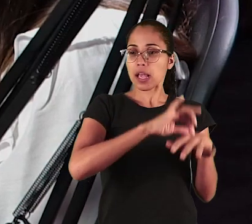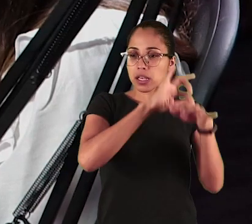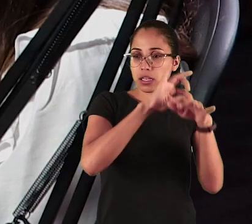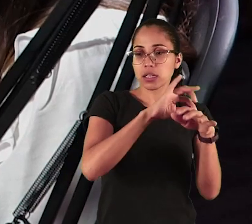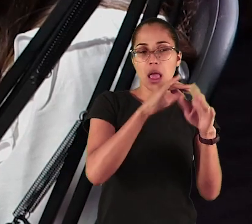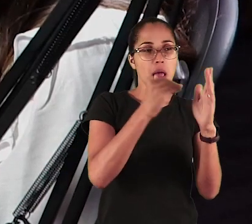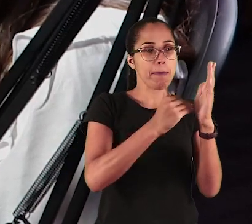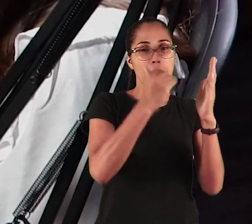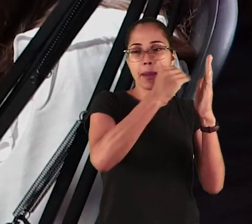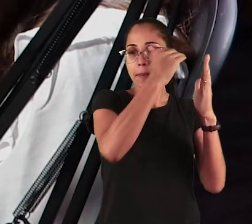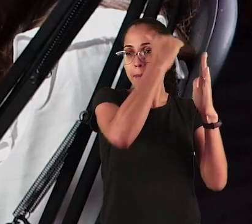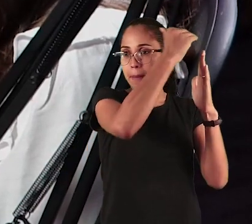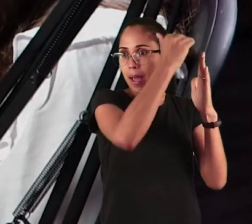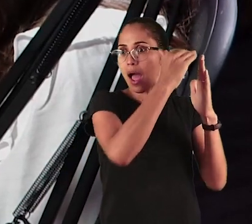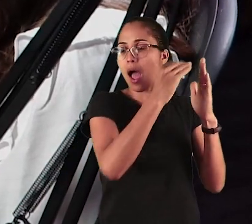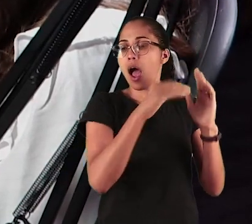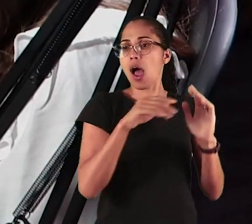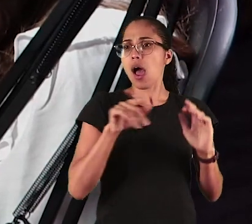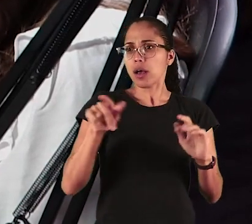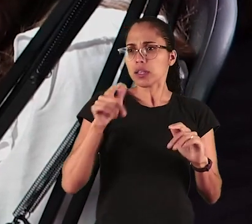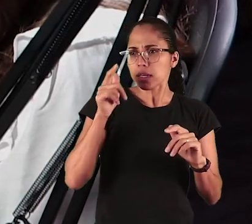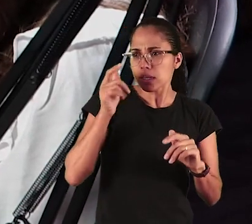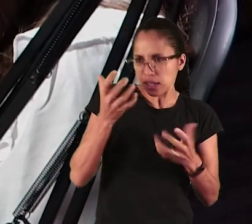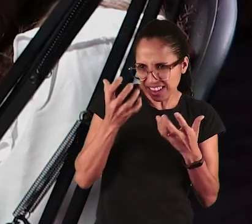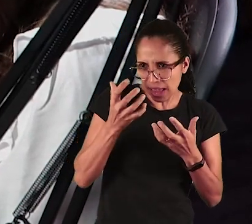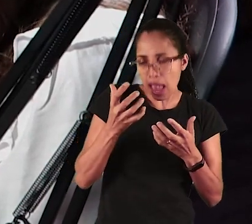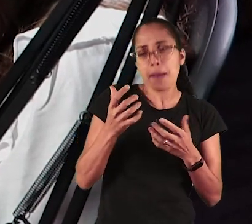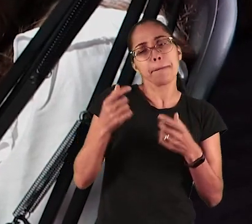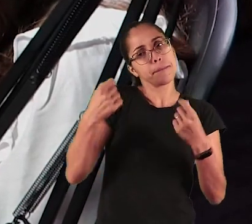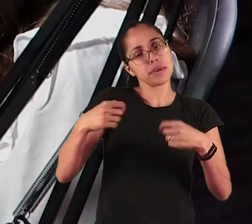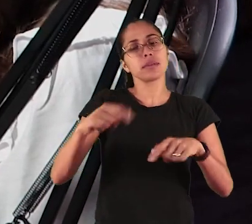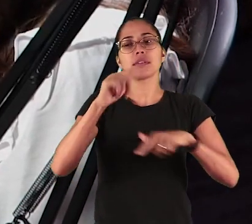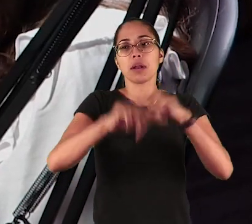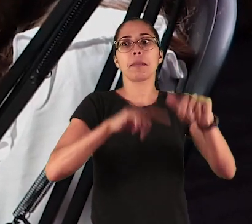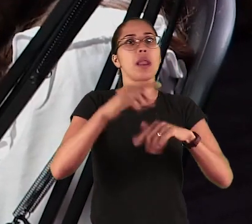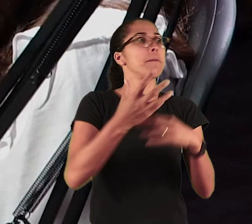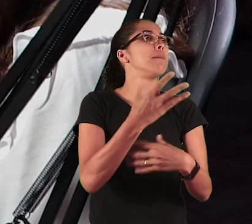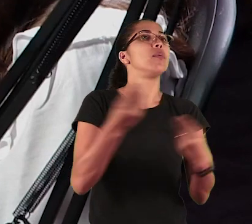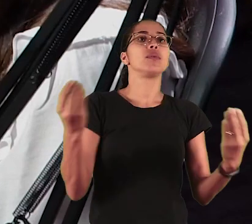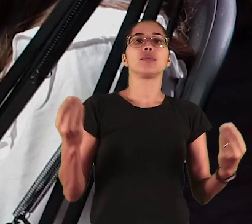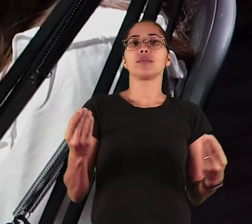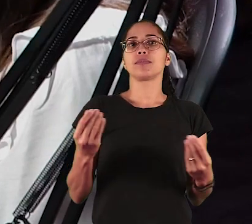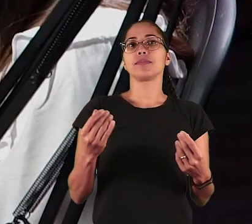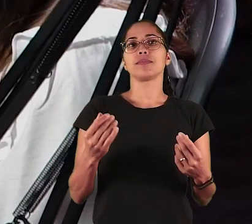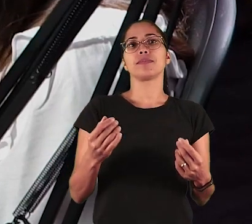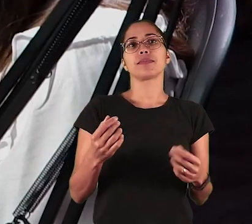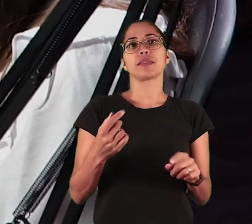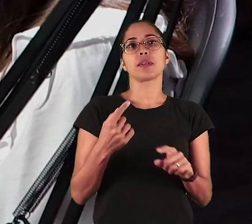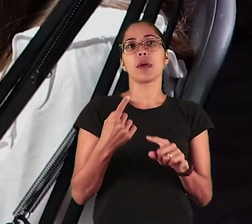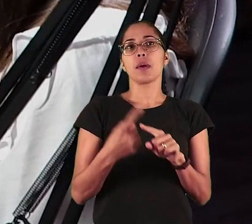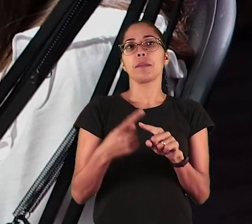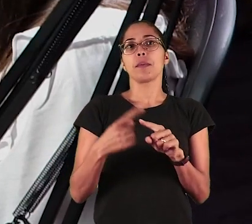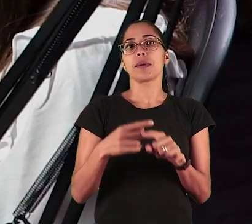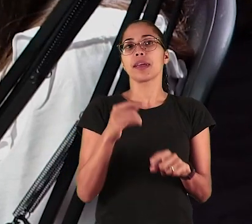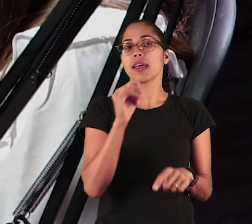nas suas respectivas empresas bancos né o fato de você ter uma flexibilidade né que nem ela comentou Ah eu eu vou para casa 6 isso